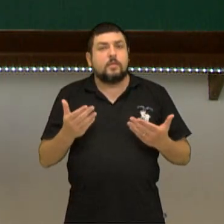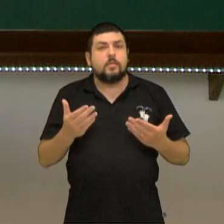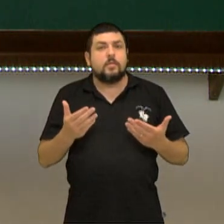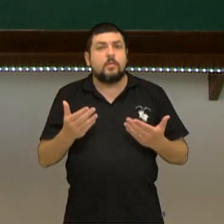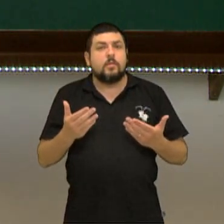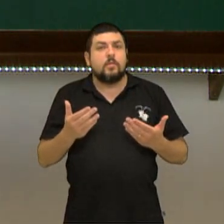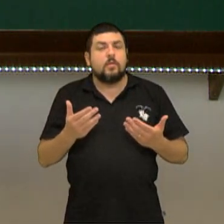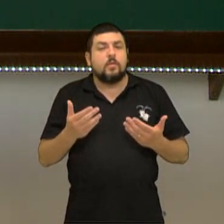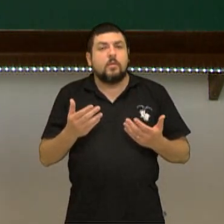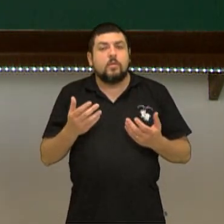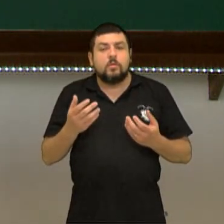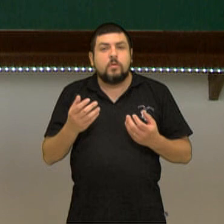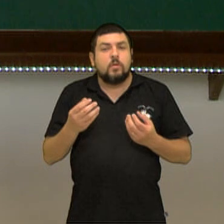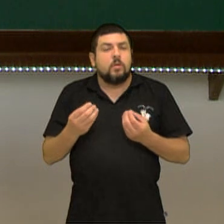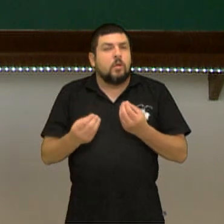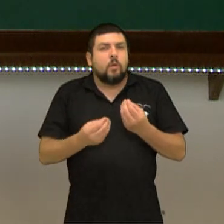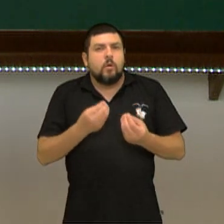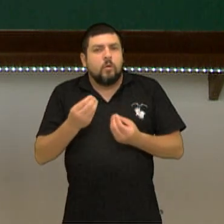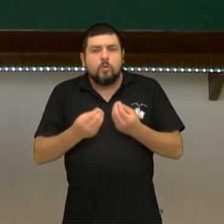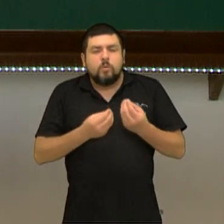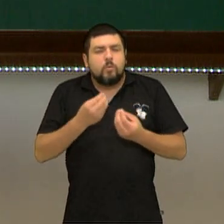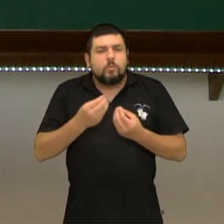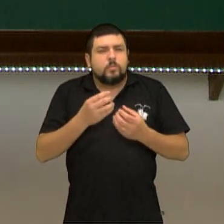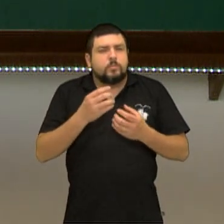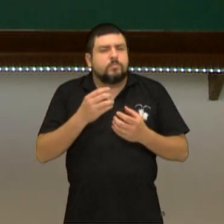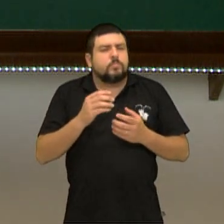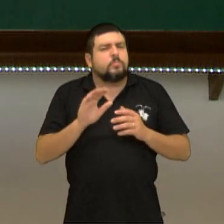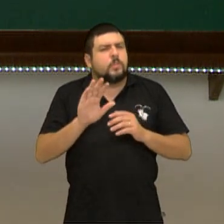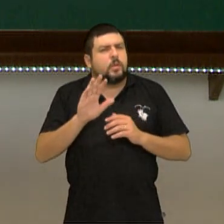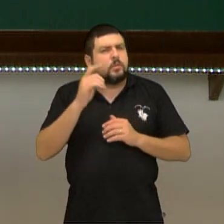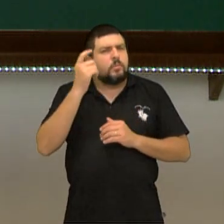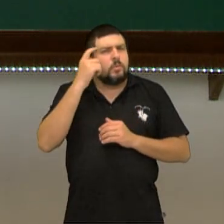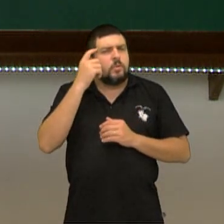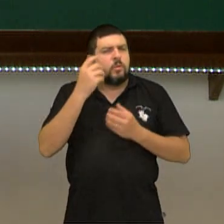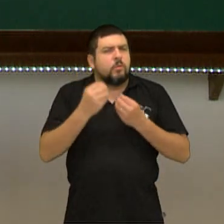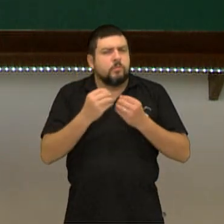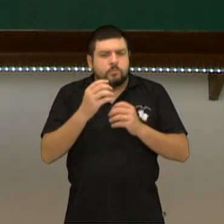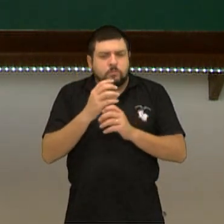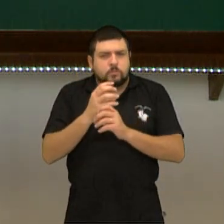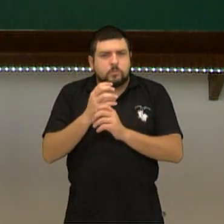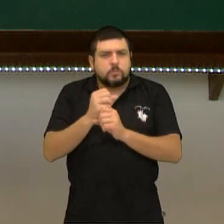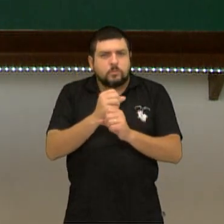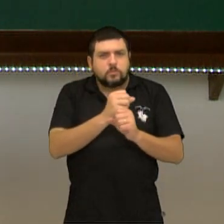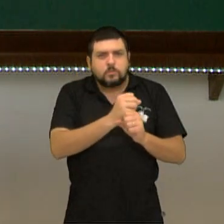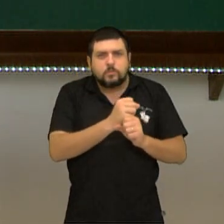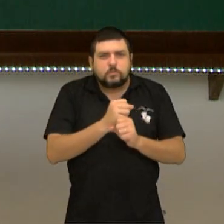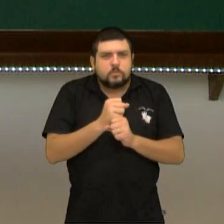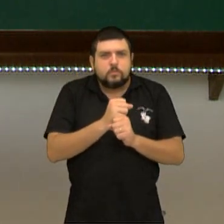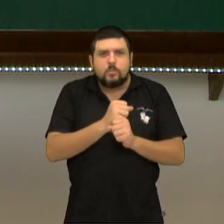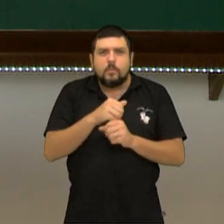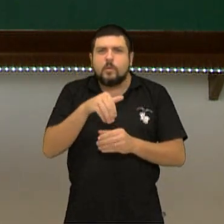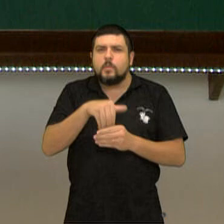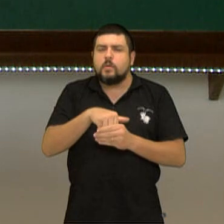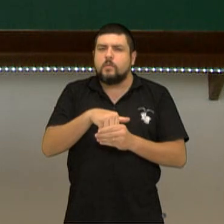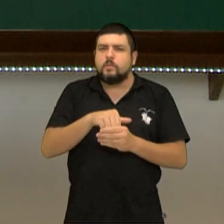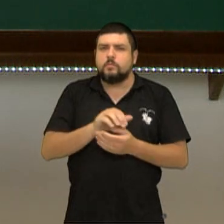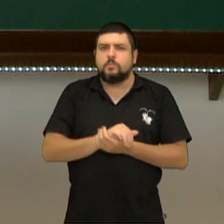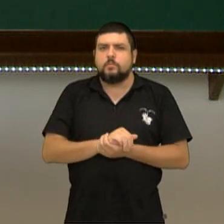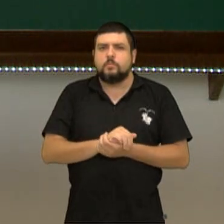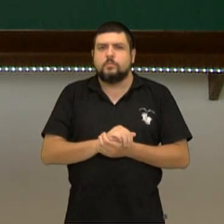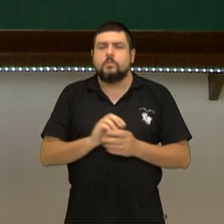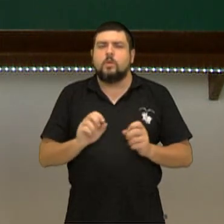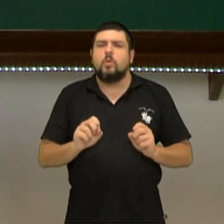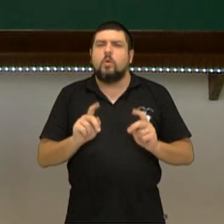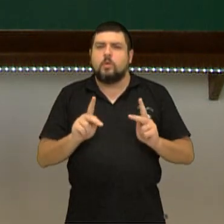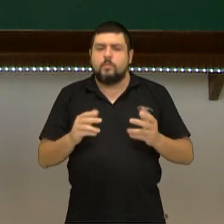é que se controla essa questão dos votos? Né? Como é que vai se controlar o que a gente elegeu, quem a gente elegeu? Hoje, com as redes sociais, fica um